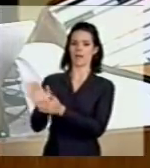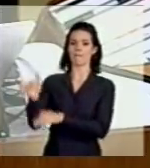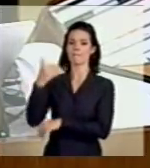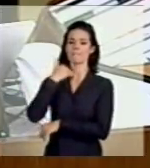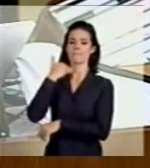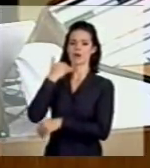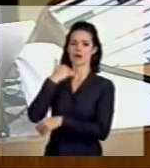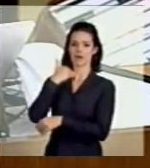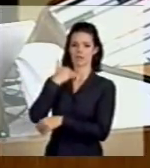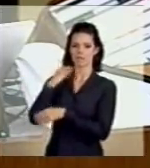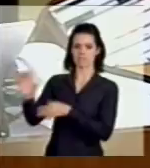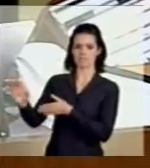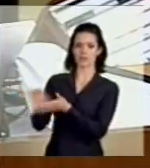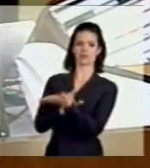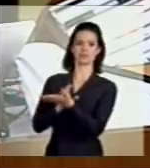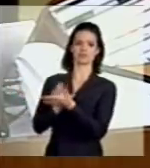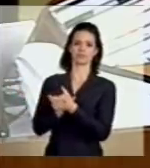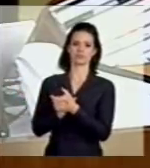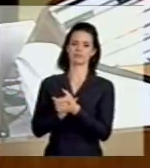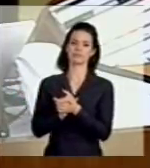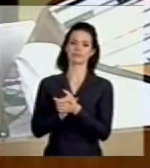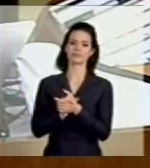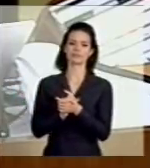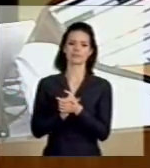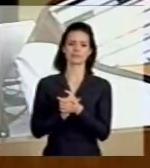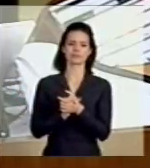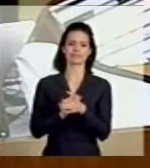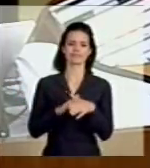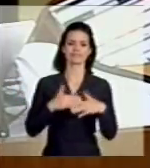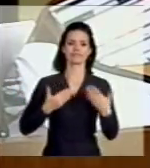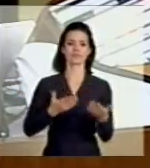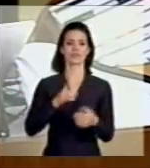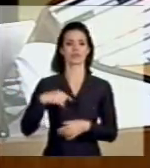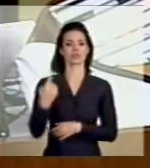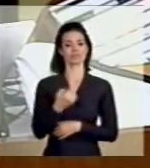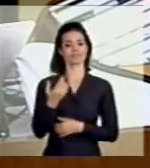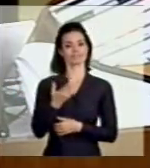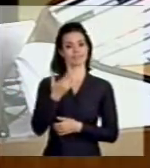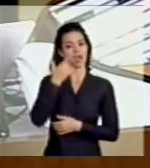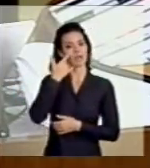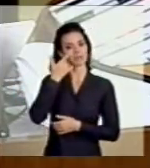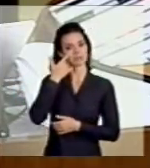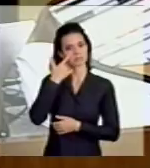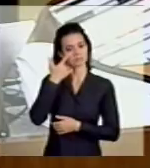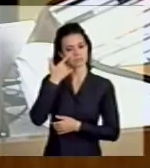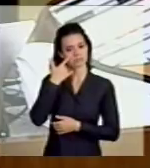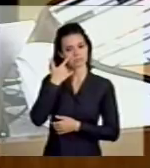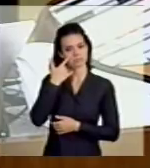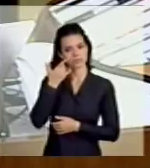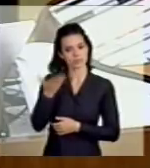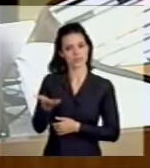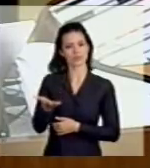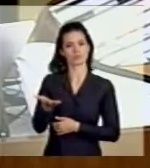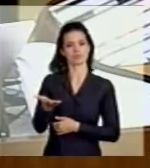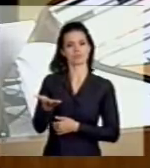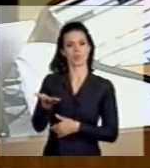Também se aludia a um possível risco sistêmico e, portanto, nós estamos diante de uma causa,